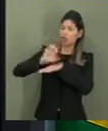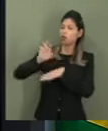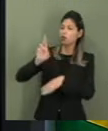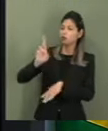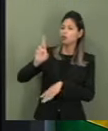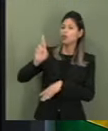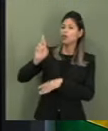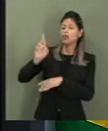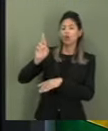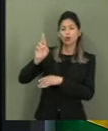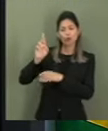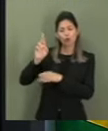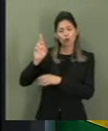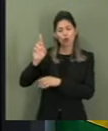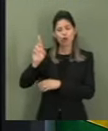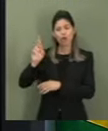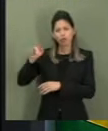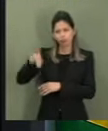que entre